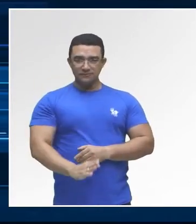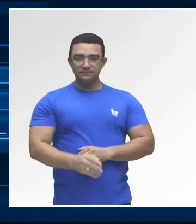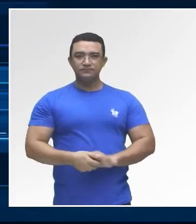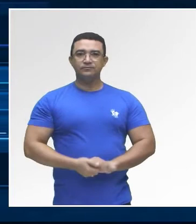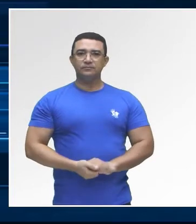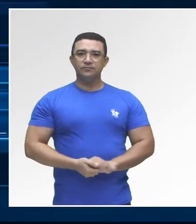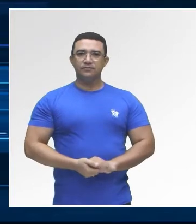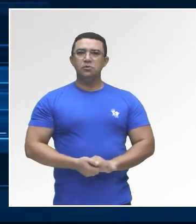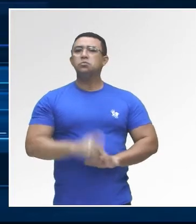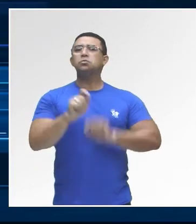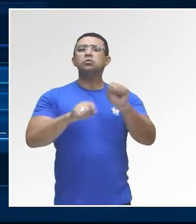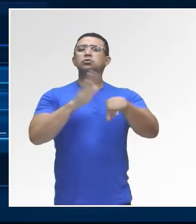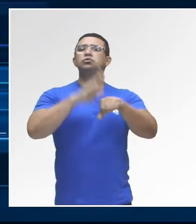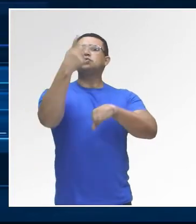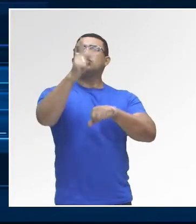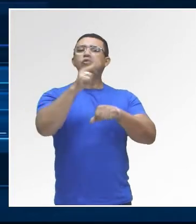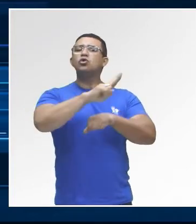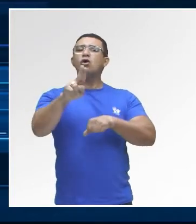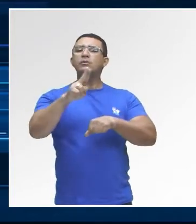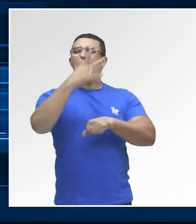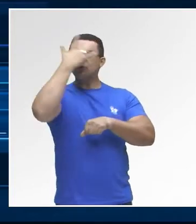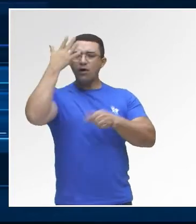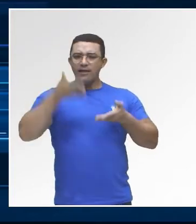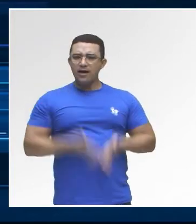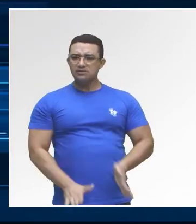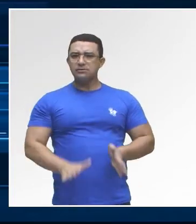What's your nationality?